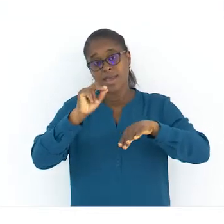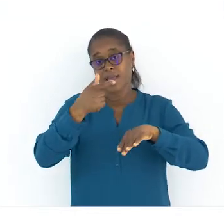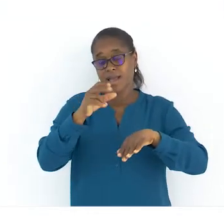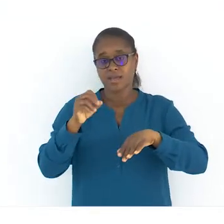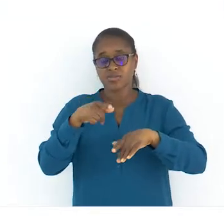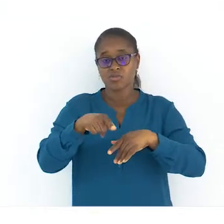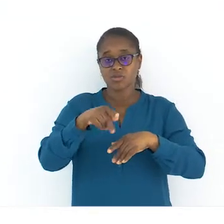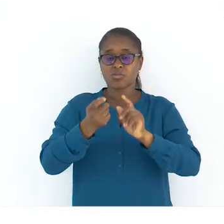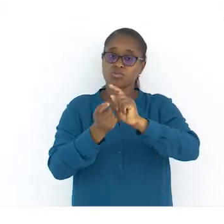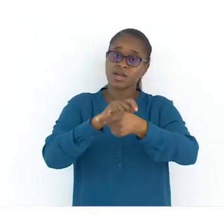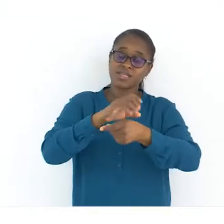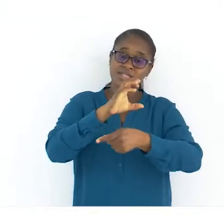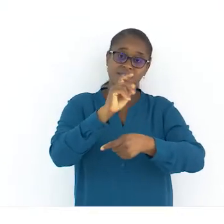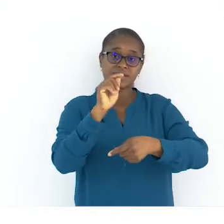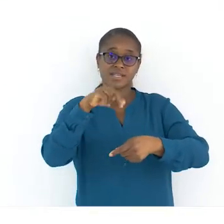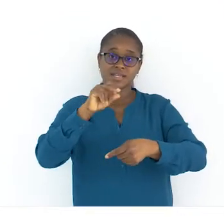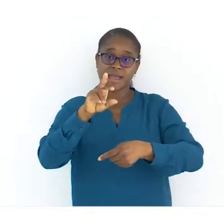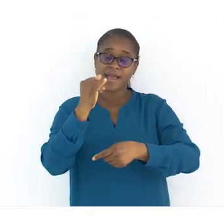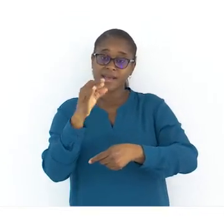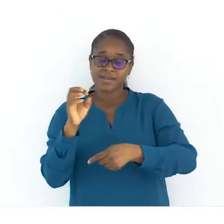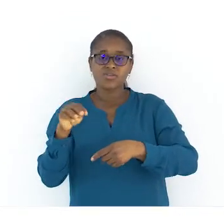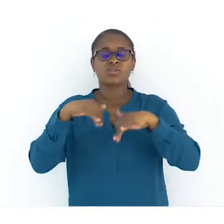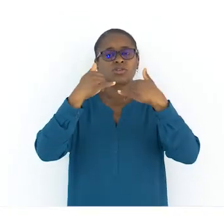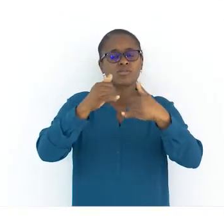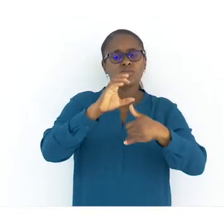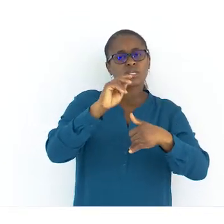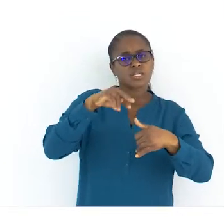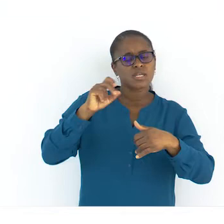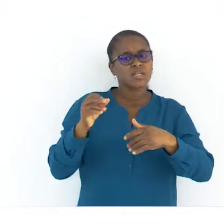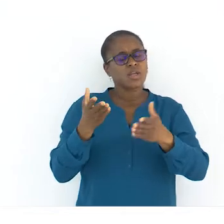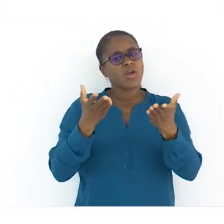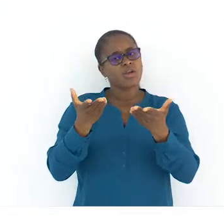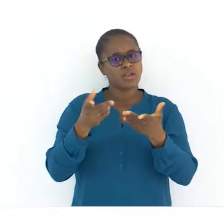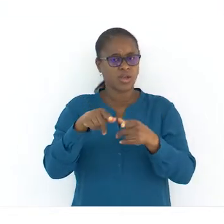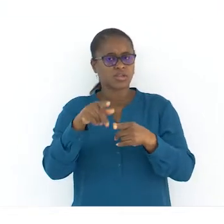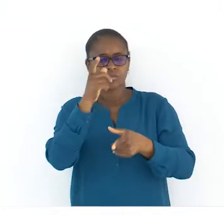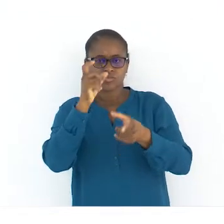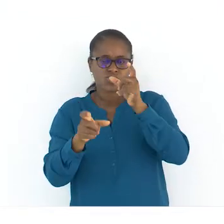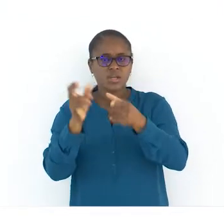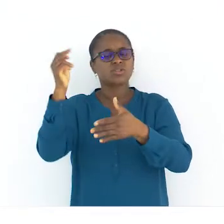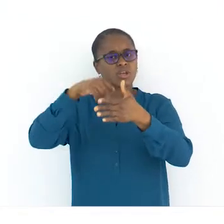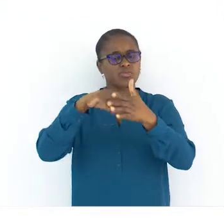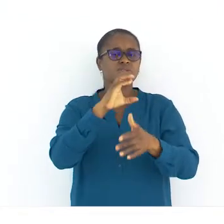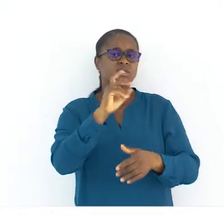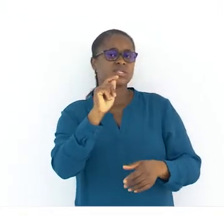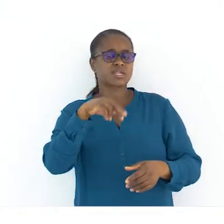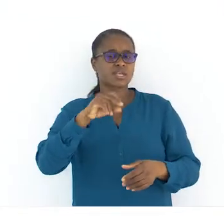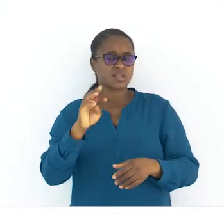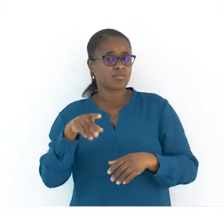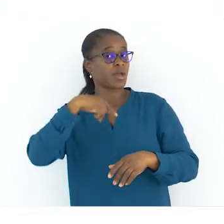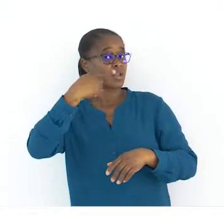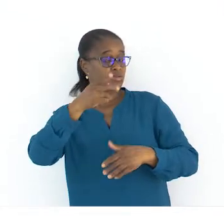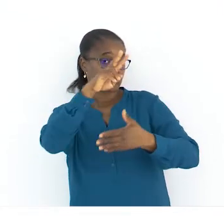cenário. Depois, cenas equivalentes à mudança de personagem em cena. Além disso, no texto